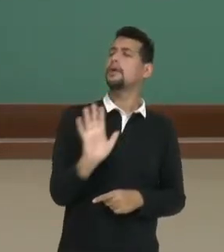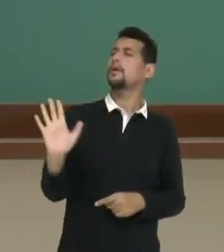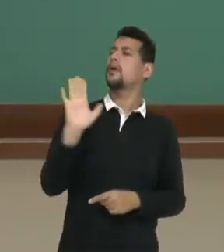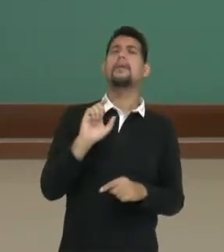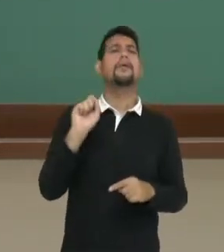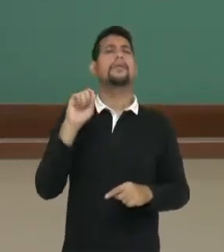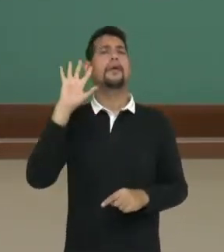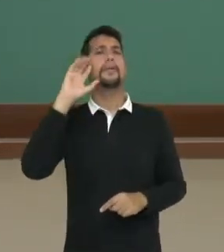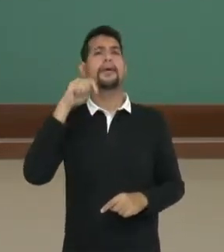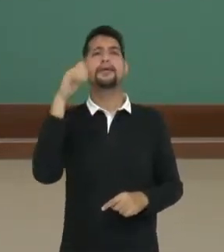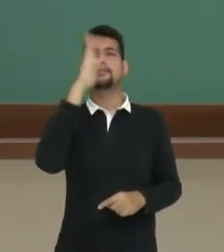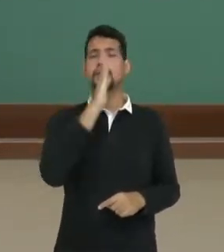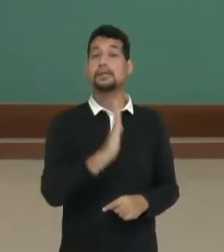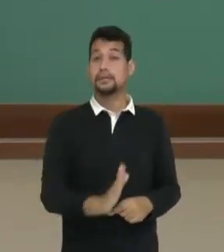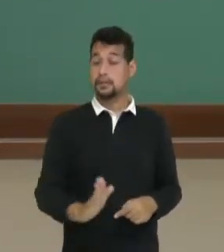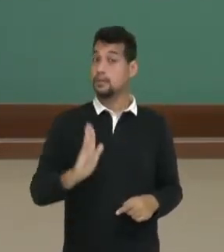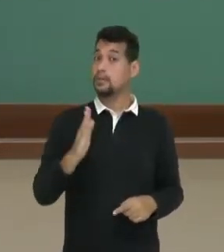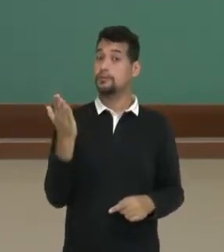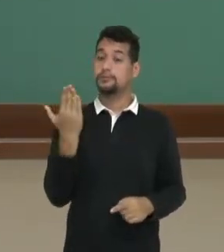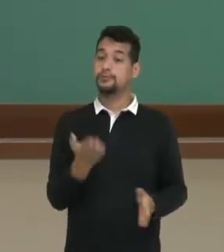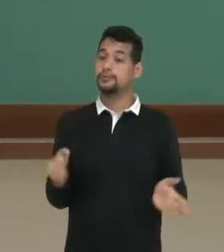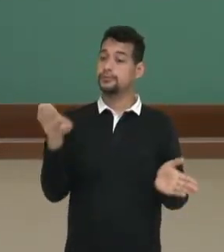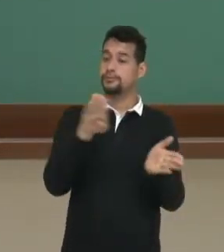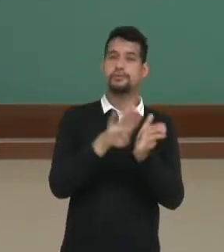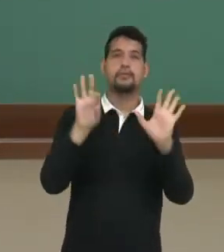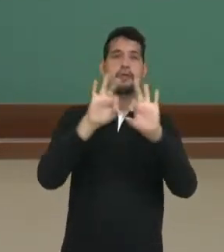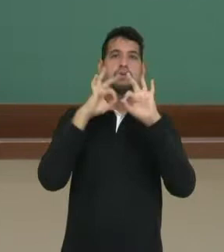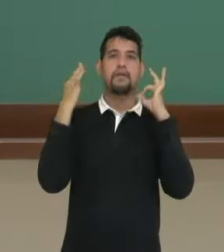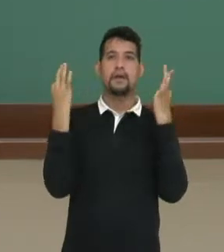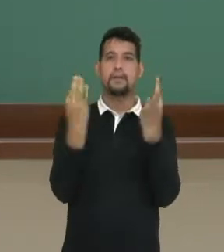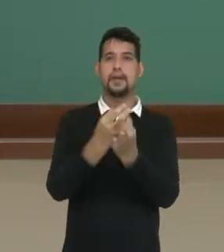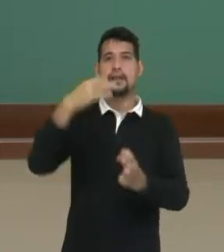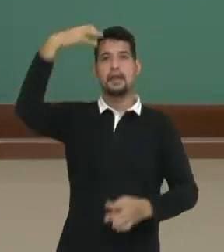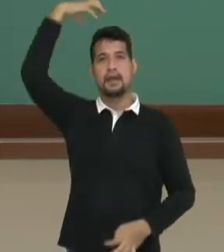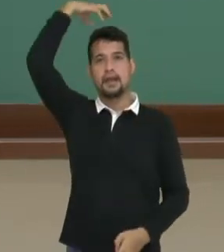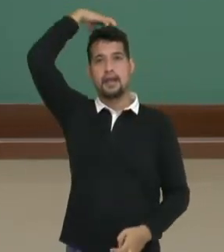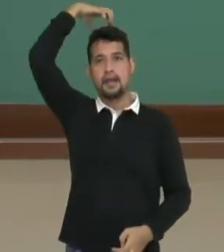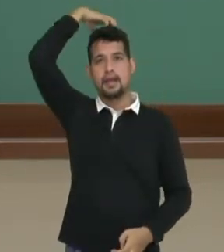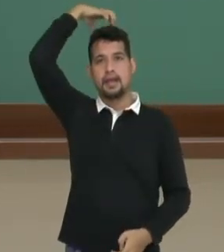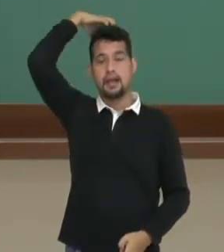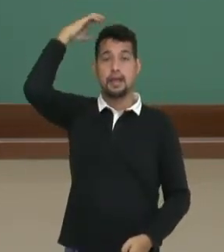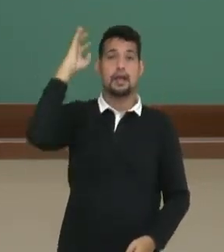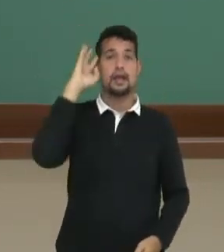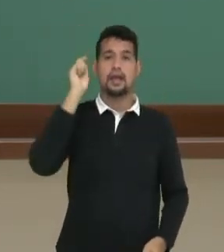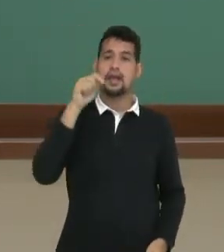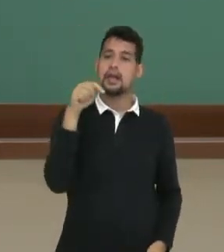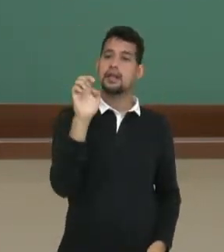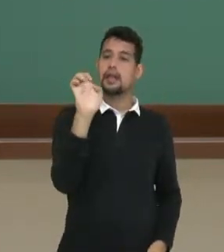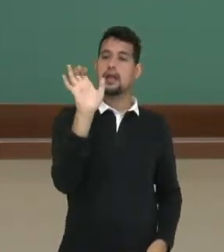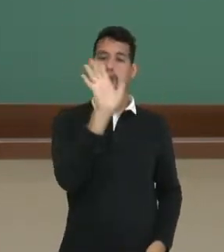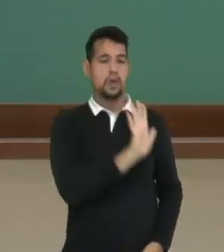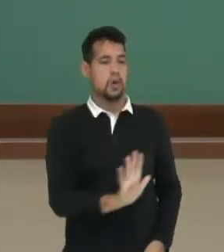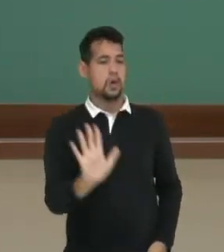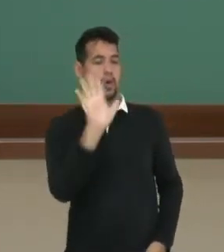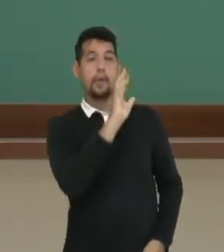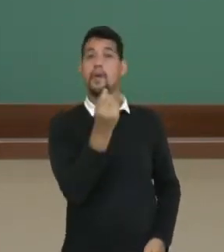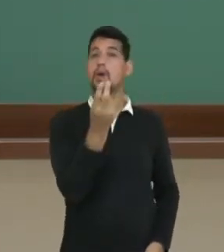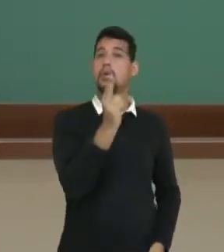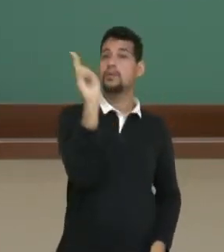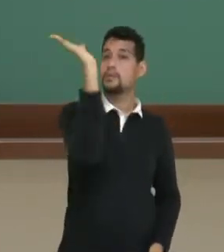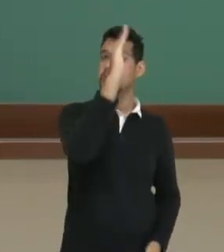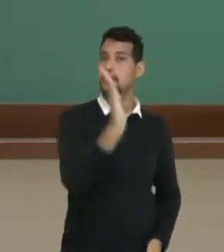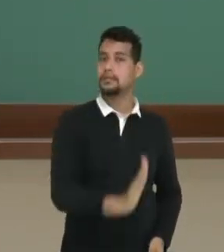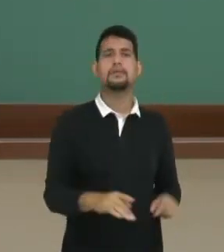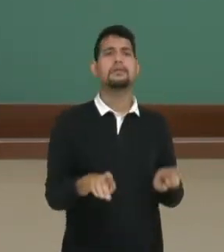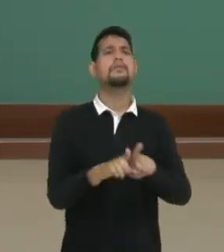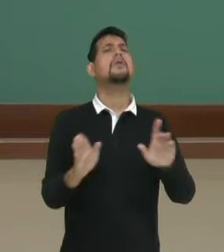no período da chegada da família real. O que estava acontecendo na Europa, o que estava acontecendo no Brasil, quais